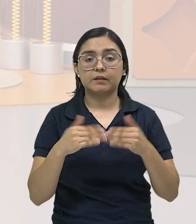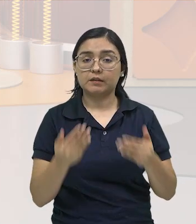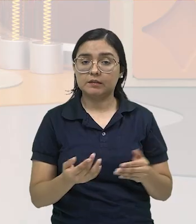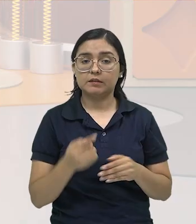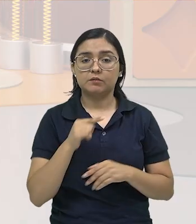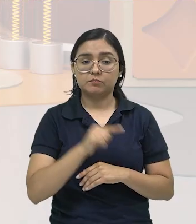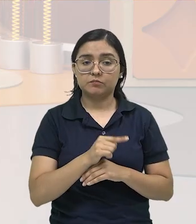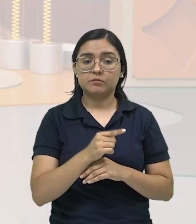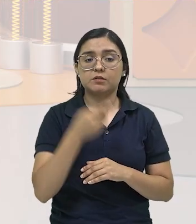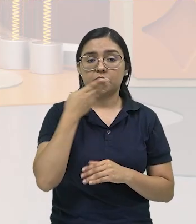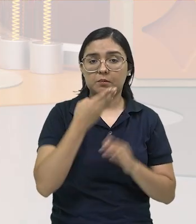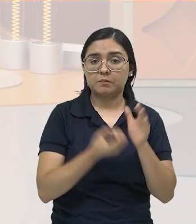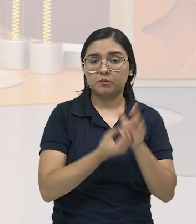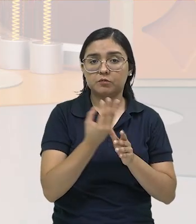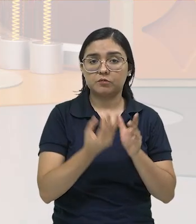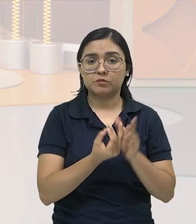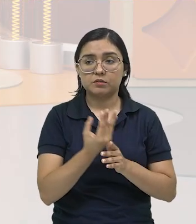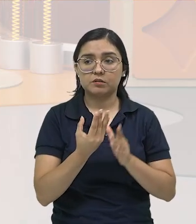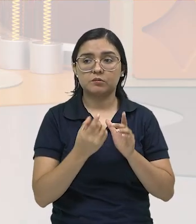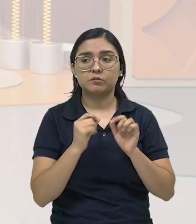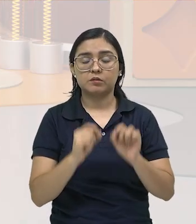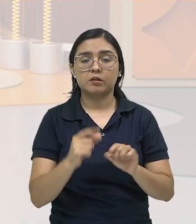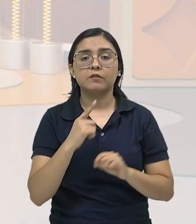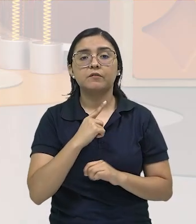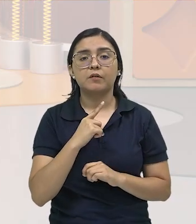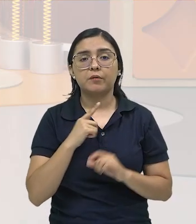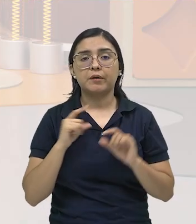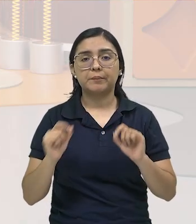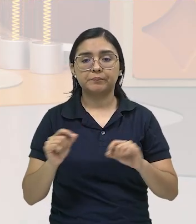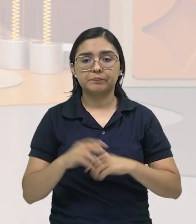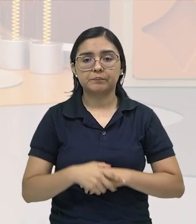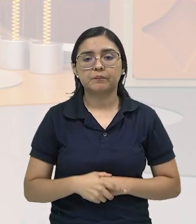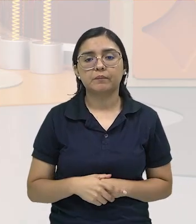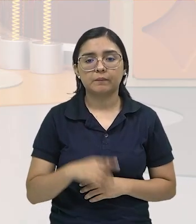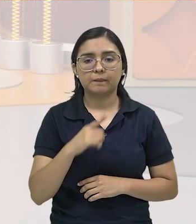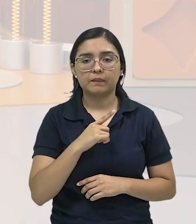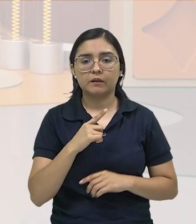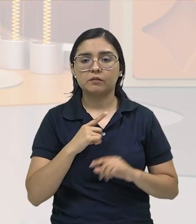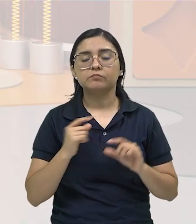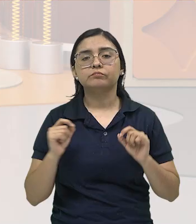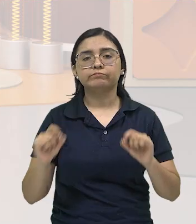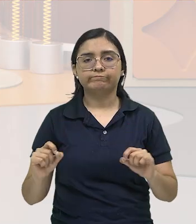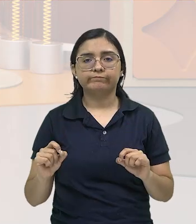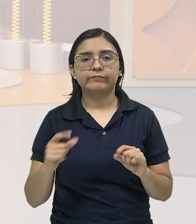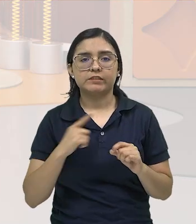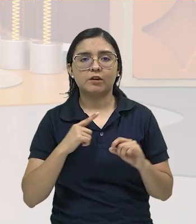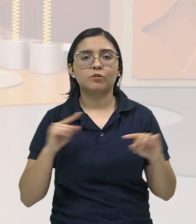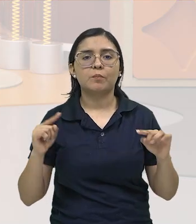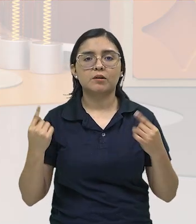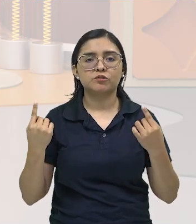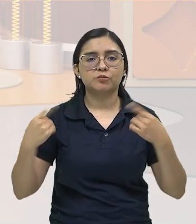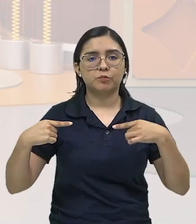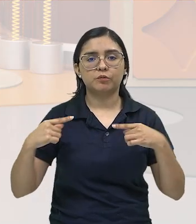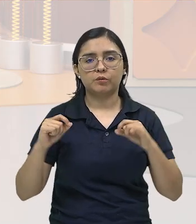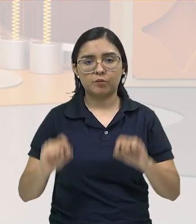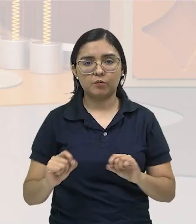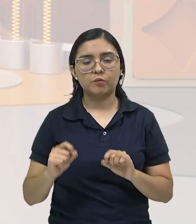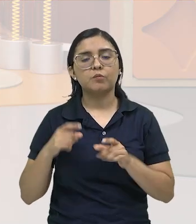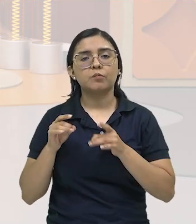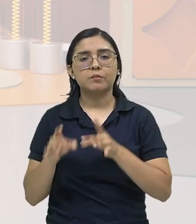nas Antilhas que vai começar ali, ó, bater de frente com o comércio de açúcar do Brasil. Então, eles vão começar a